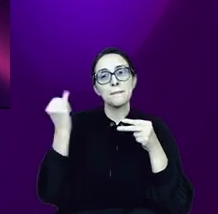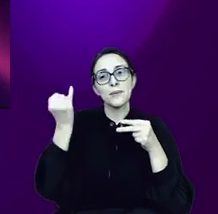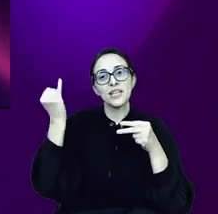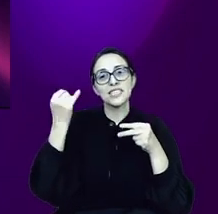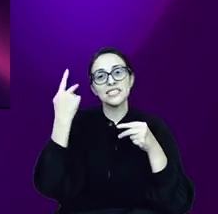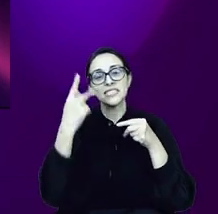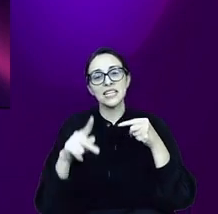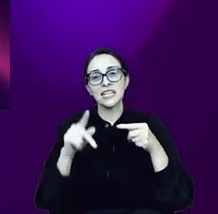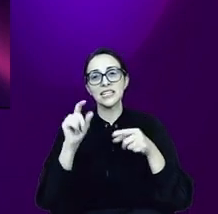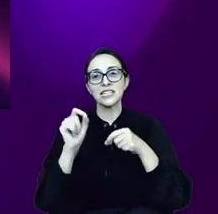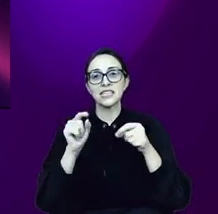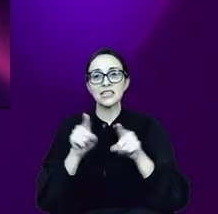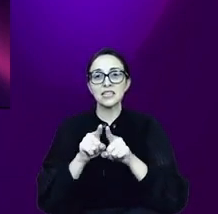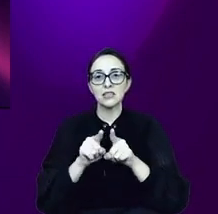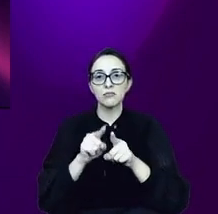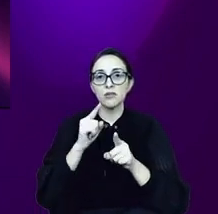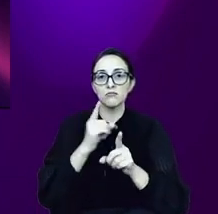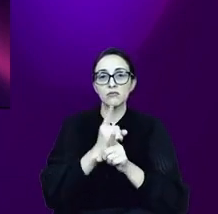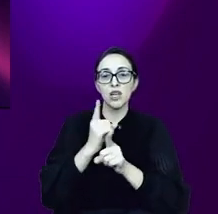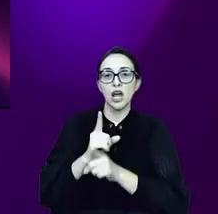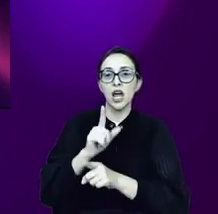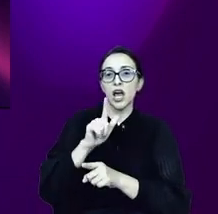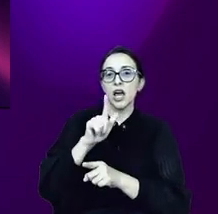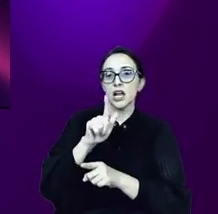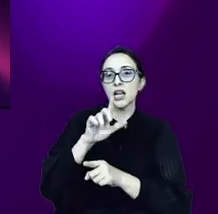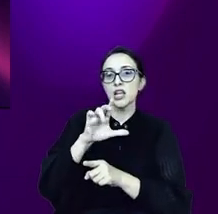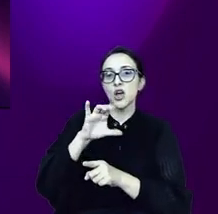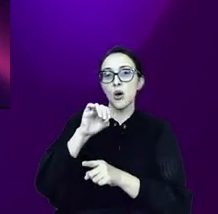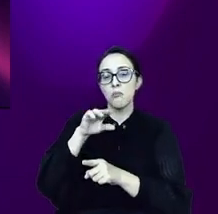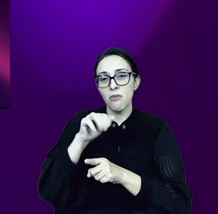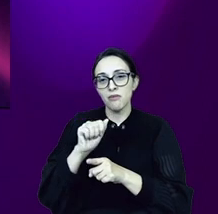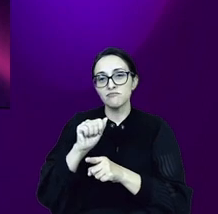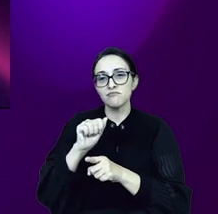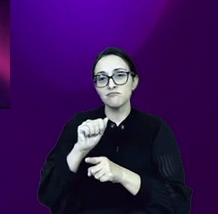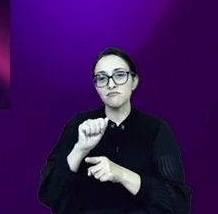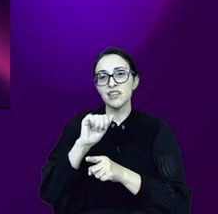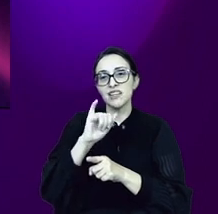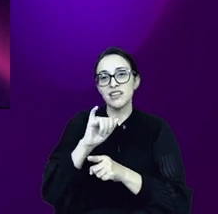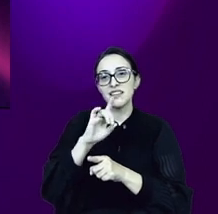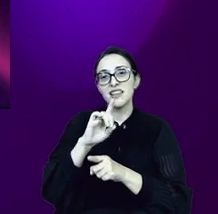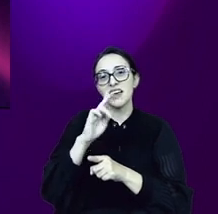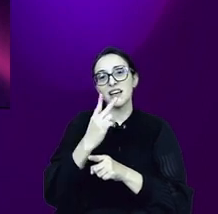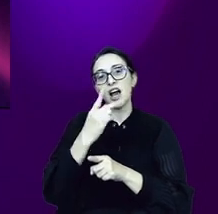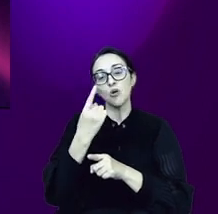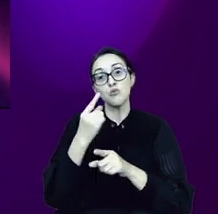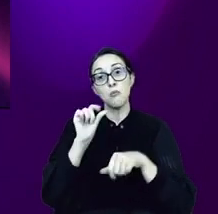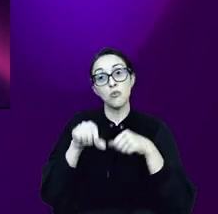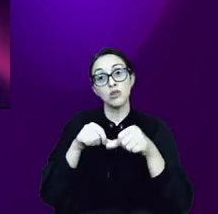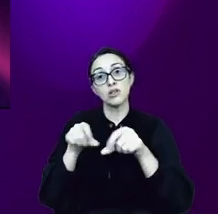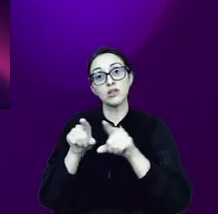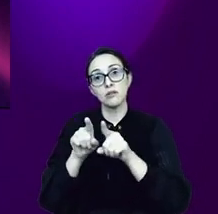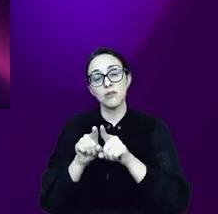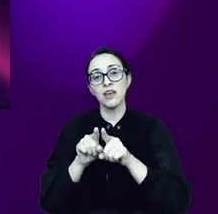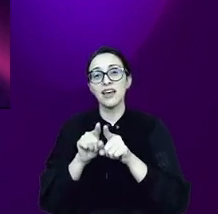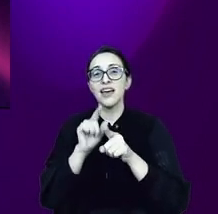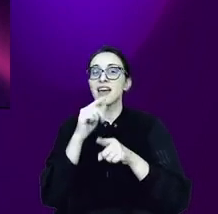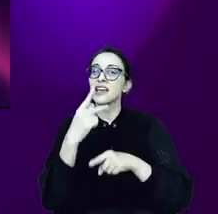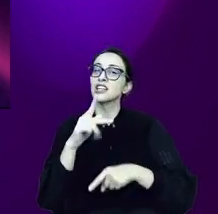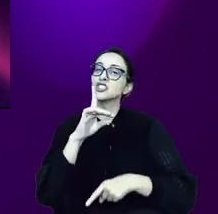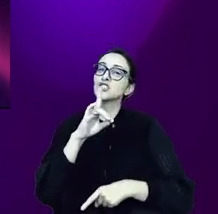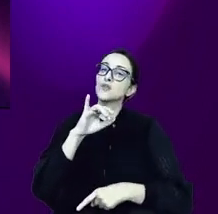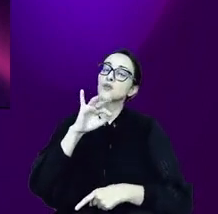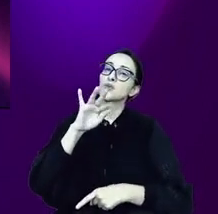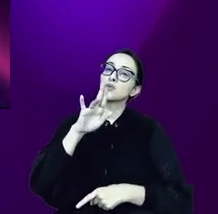dele, que além de definir os gliomas IDH1 mutantes, ditos gliomas difusos, ele também